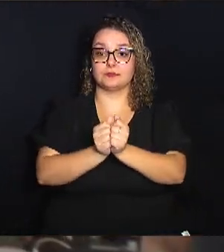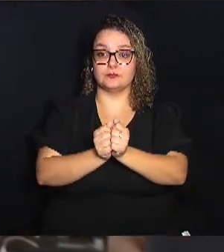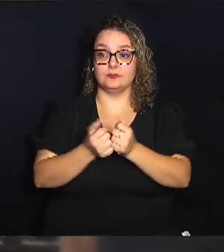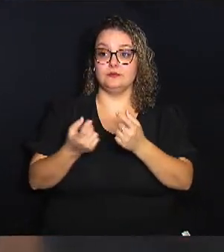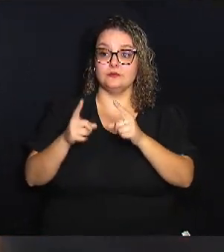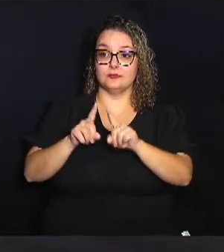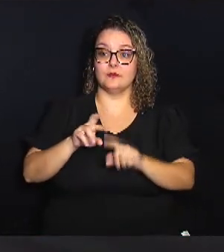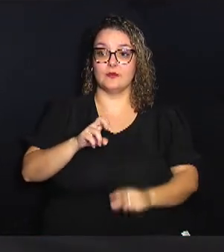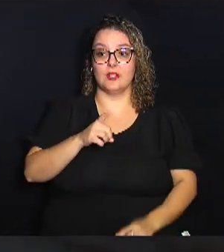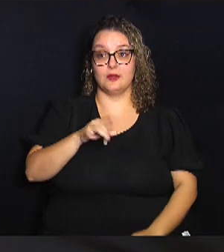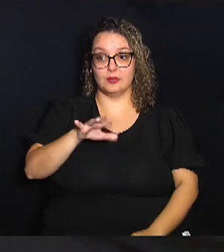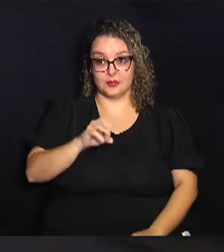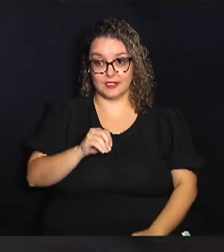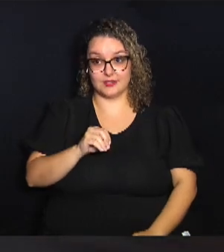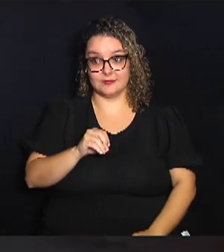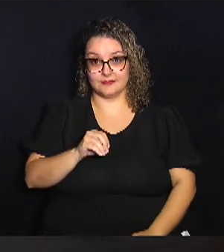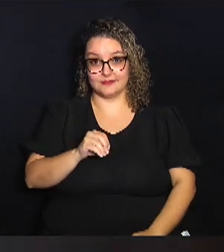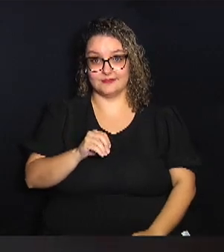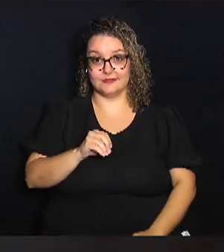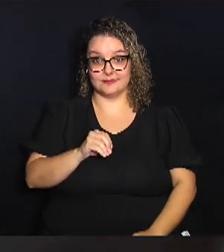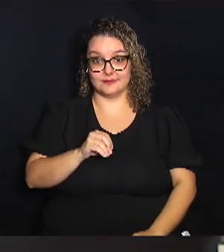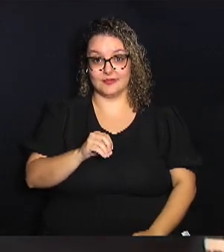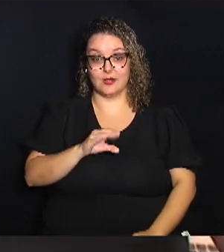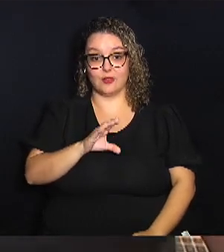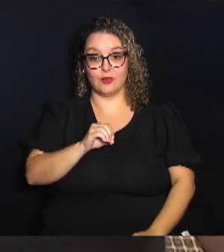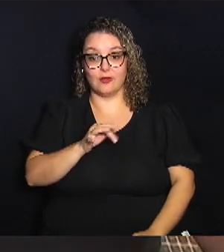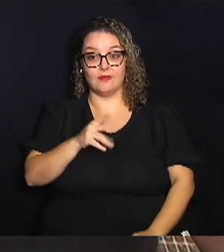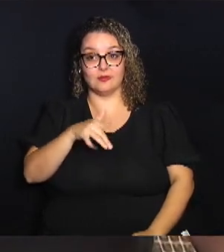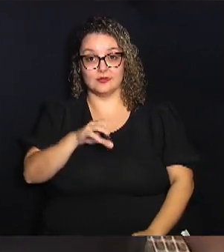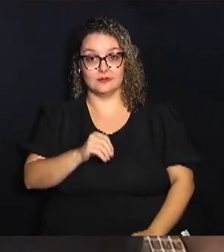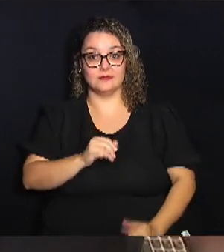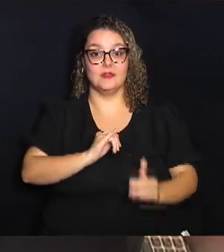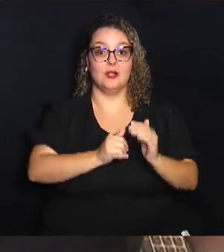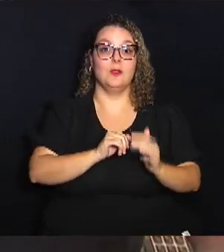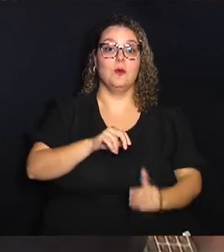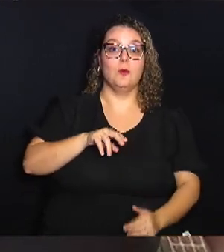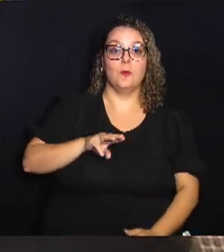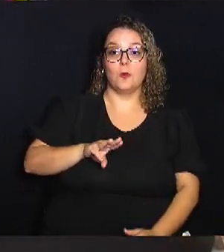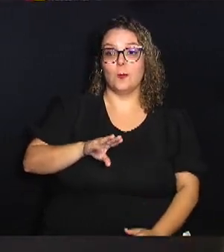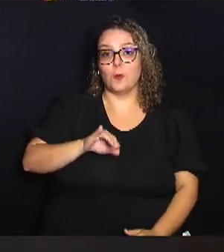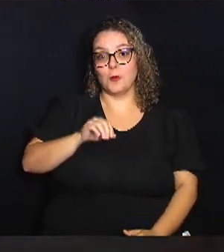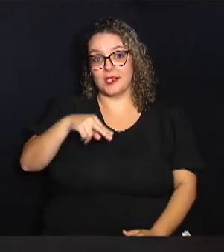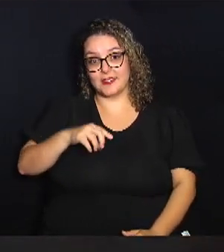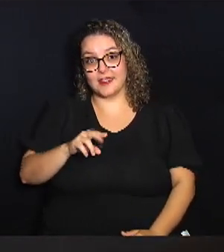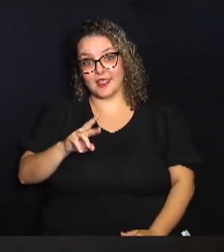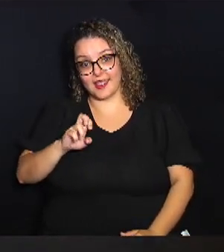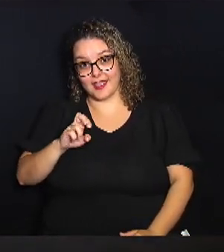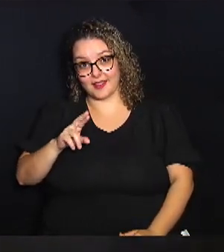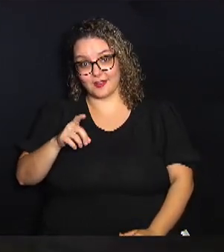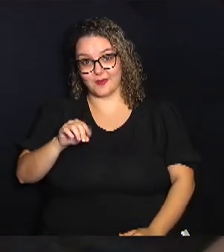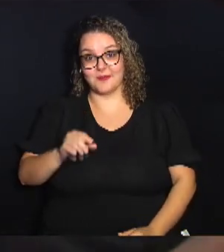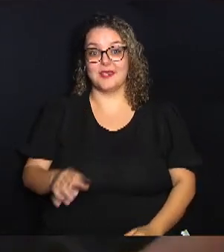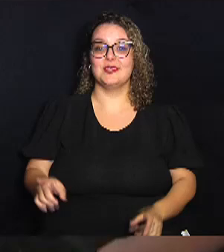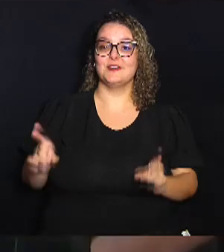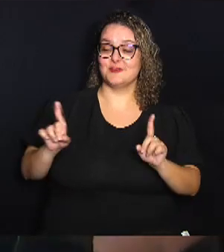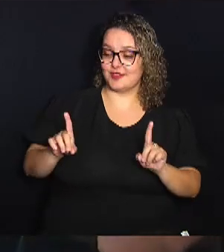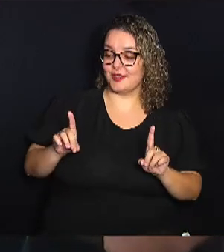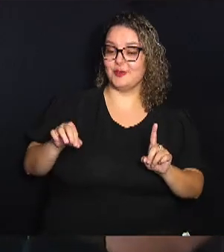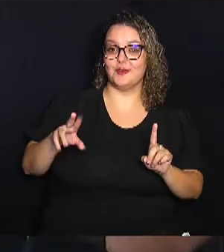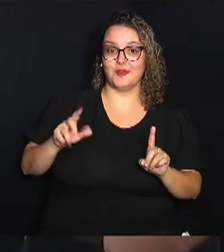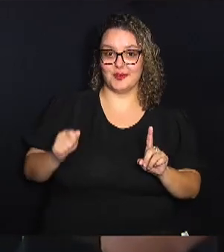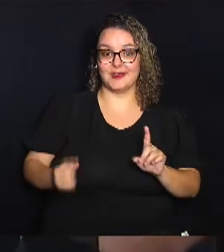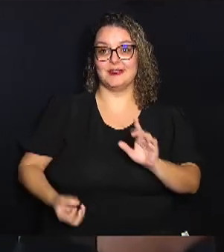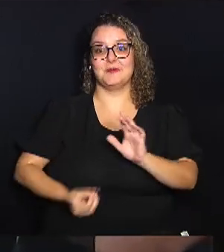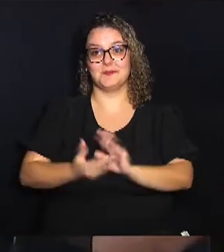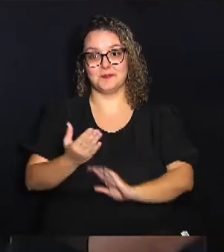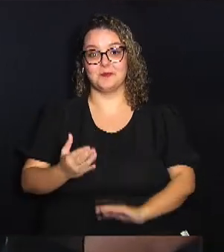está o Rodrigo Faustini, cofundador e CEO da WeHandle, e ao meu outro lado está a Dora Ferreira, cofundadora